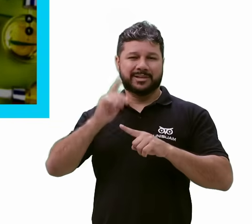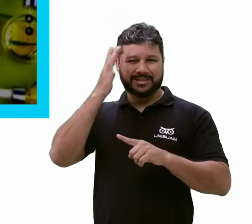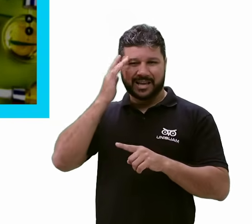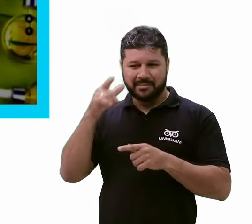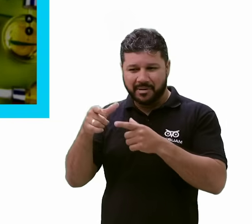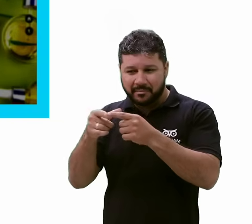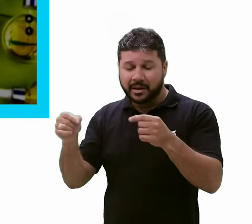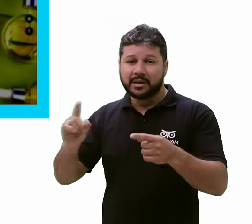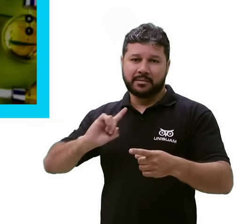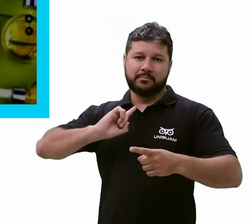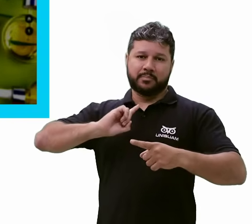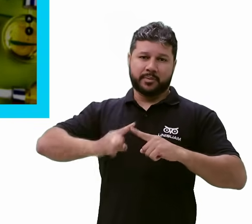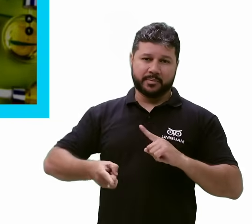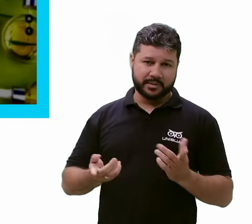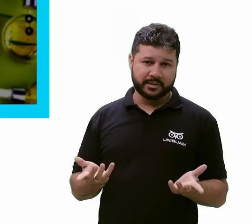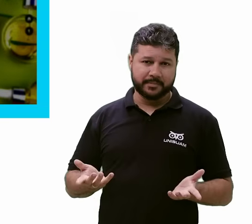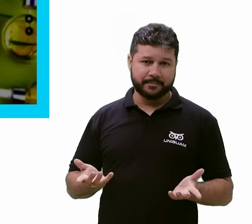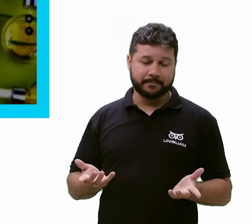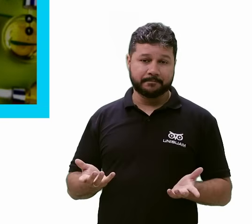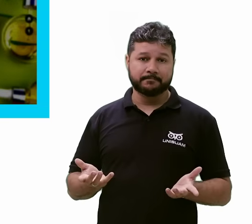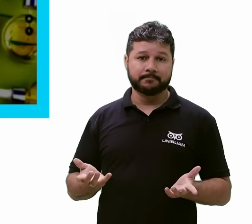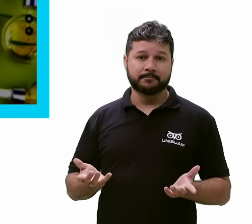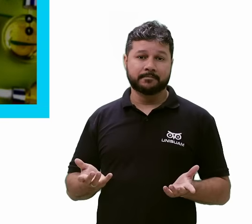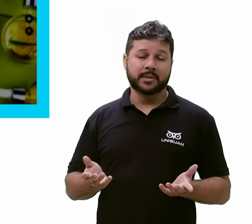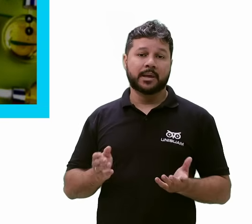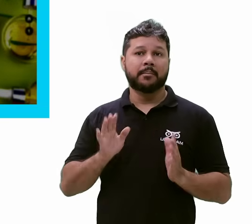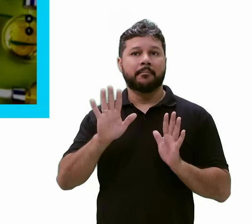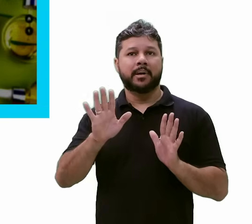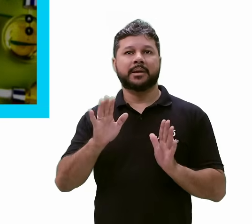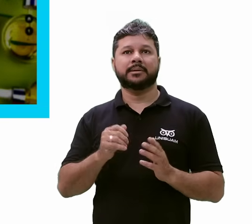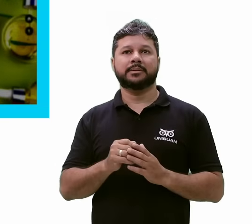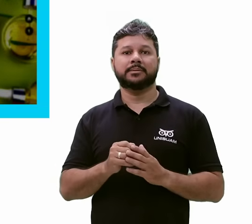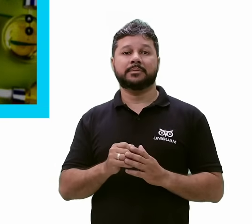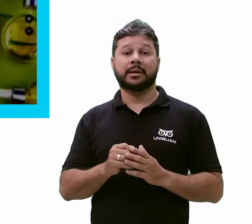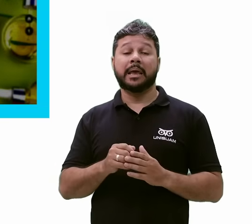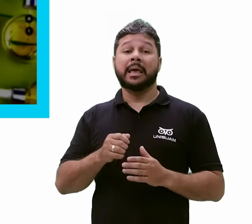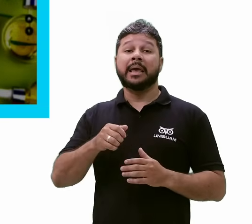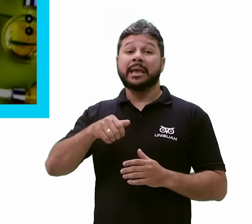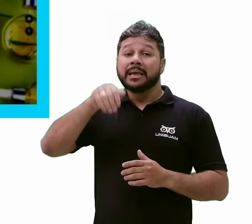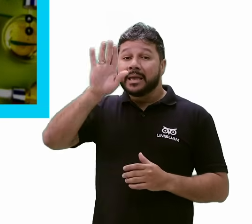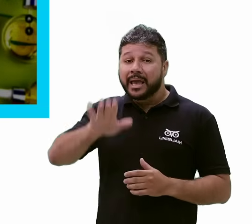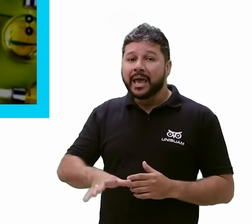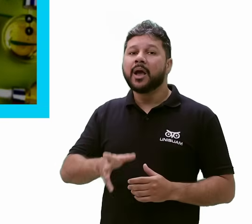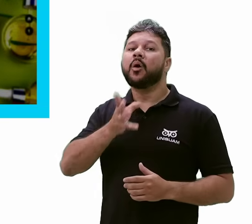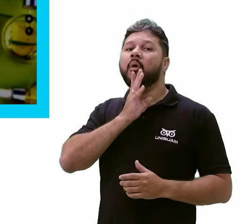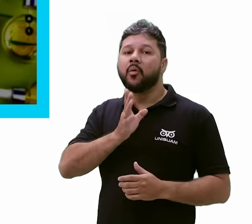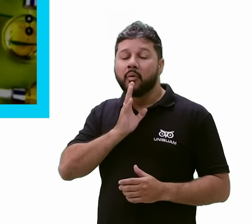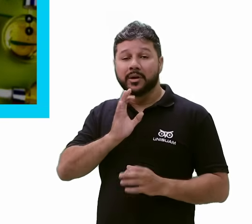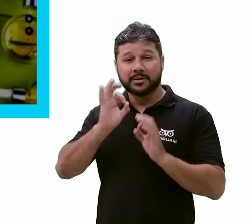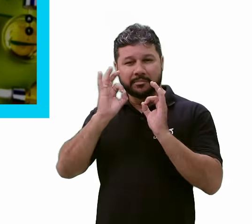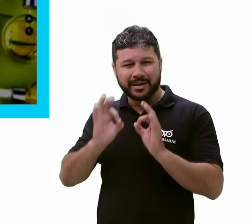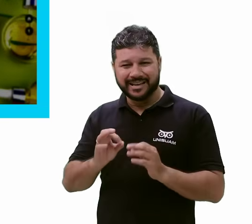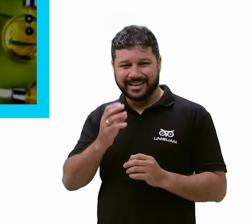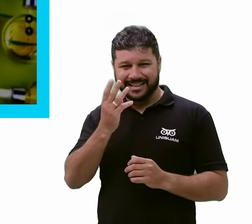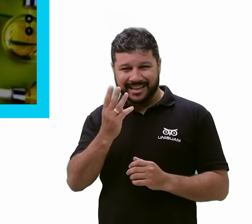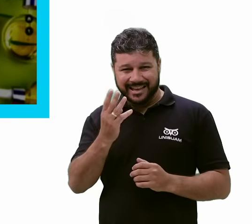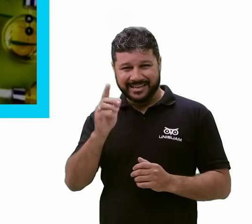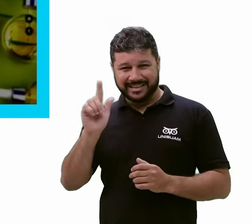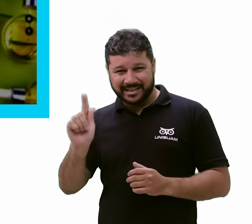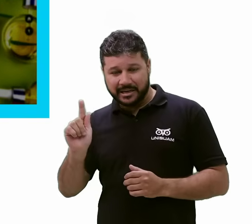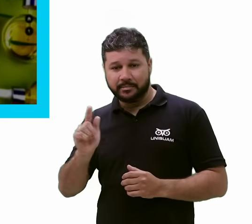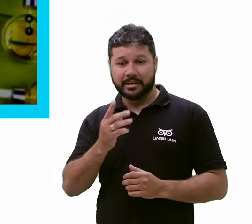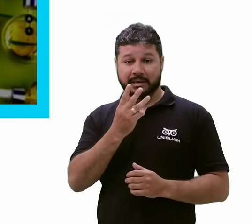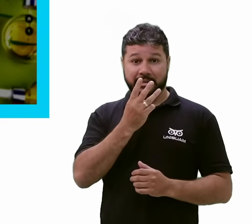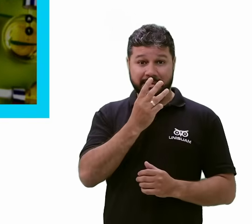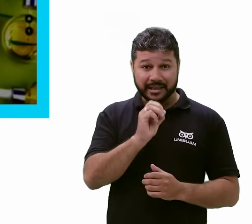planta proibida, mas você vê, quem conhece, né, 3 gramas, 30 gramas